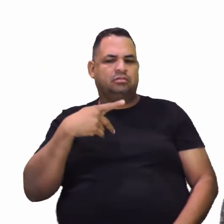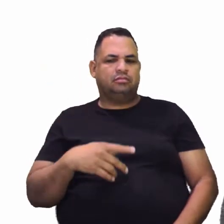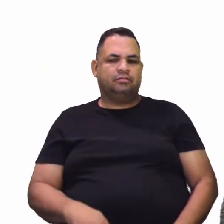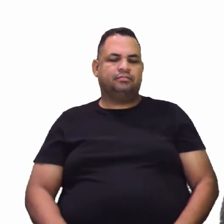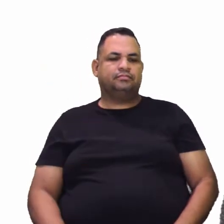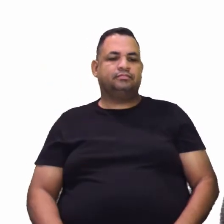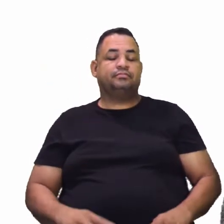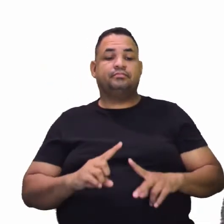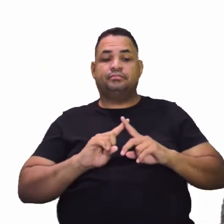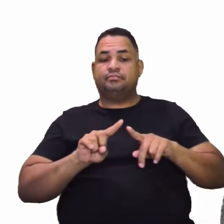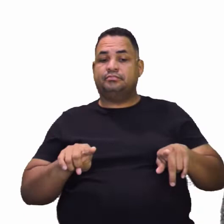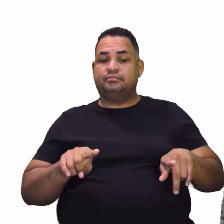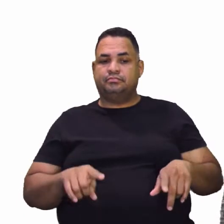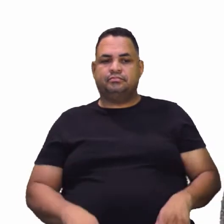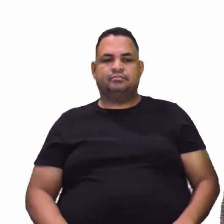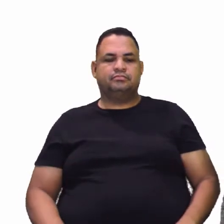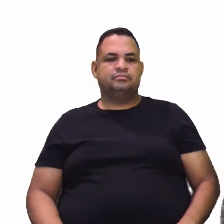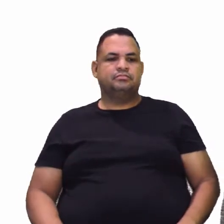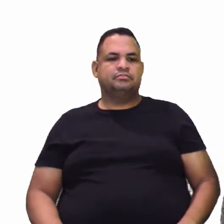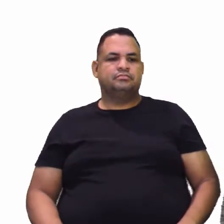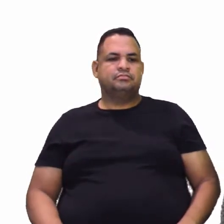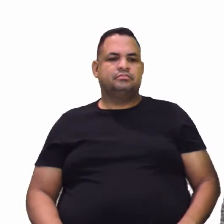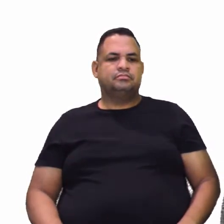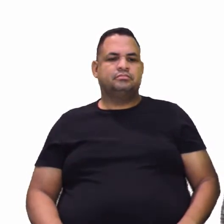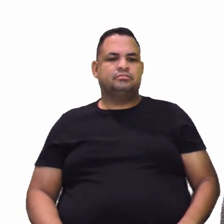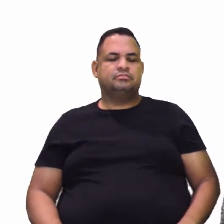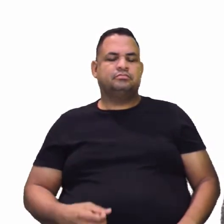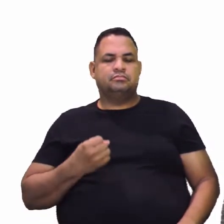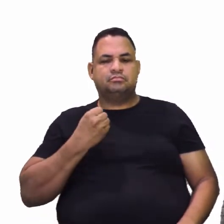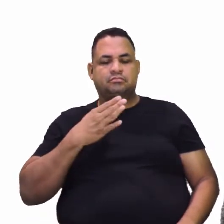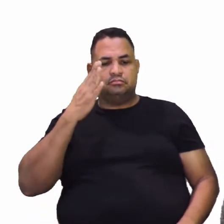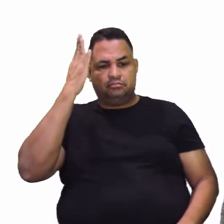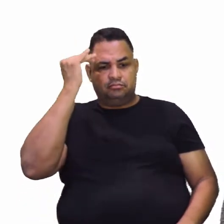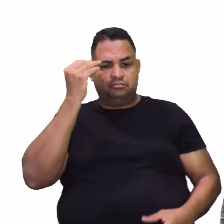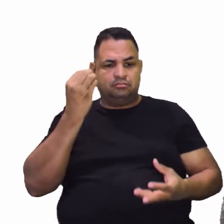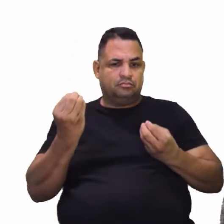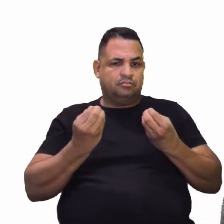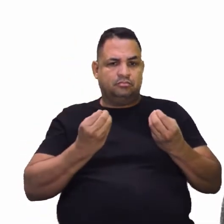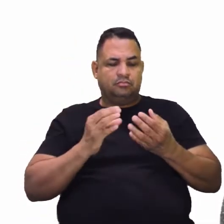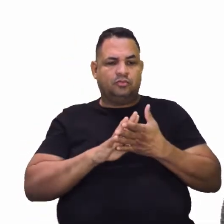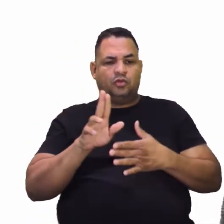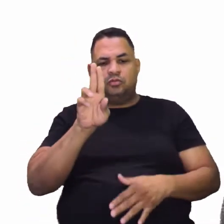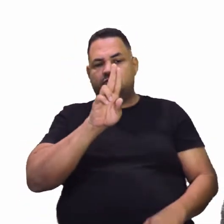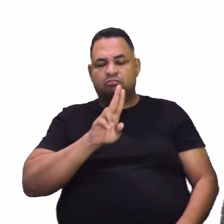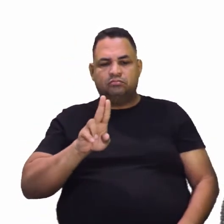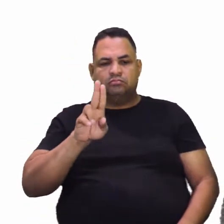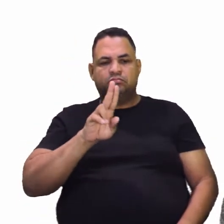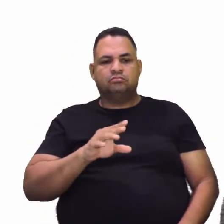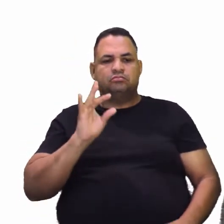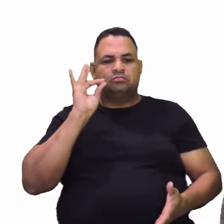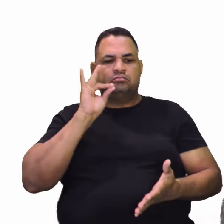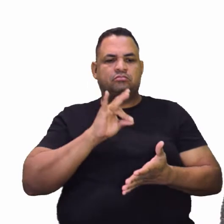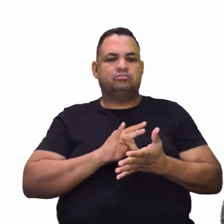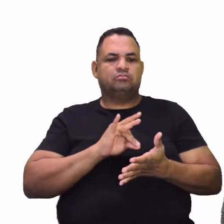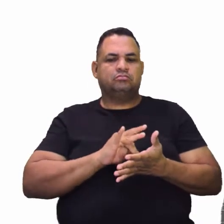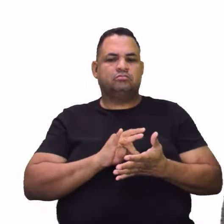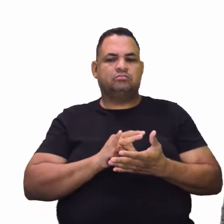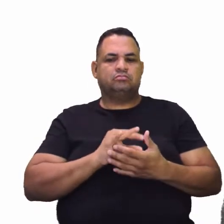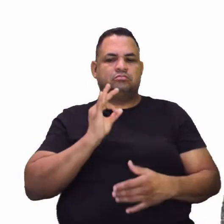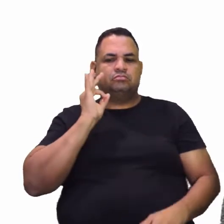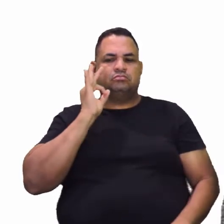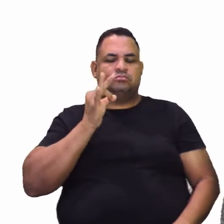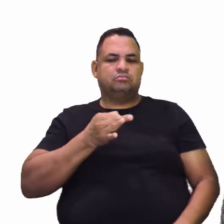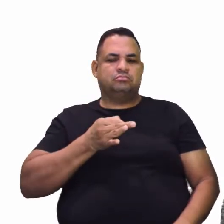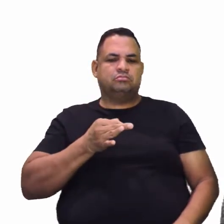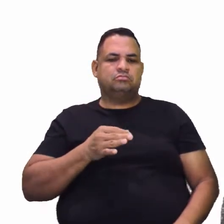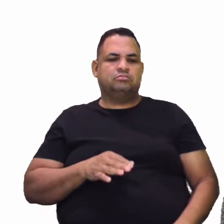repreender. Porém, é bom que vocês saibam como é que realmente usa, certo? Mas isso